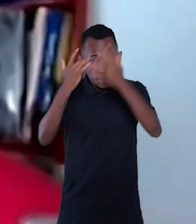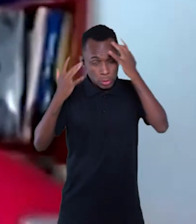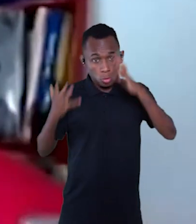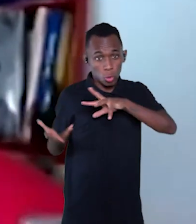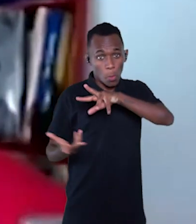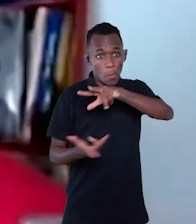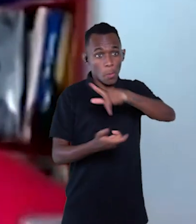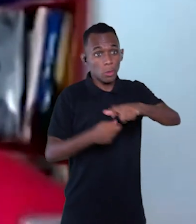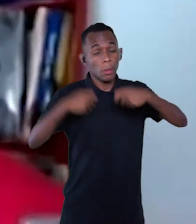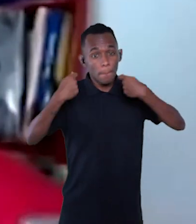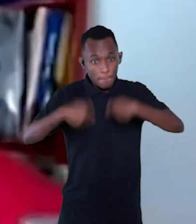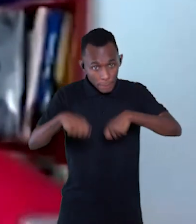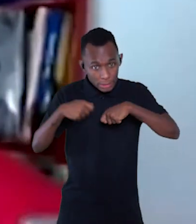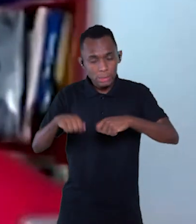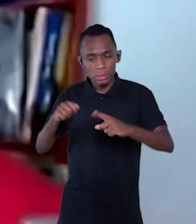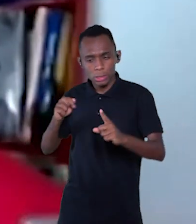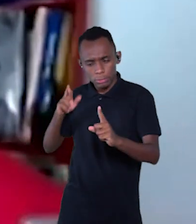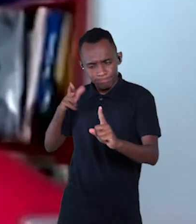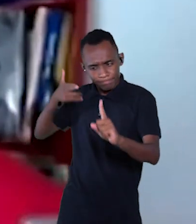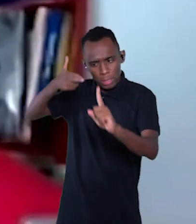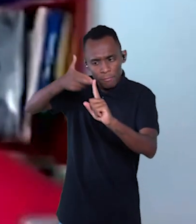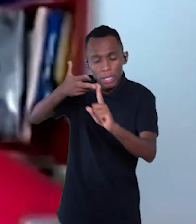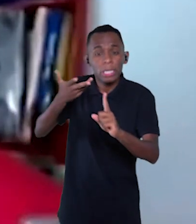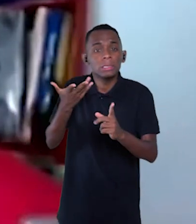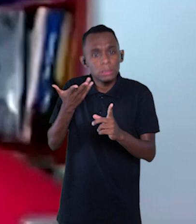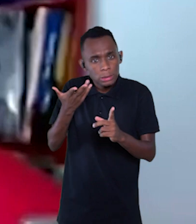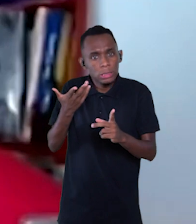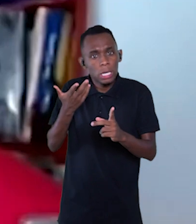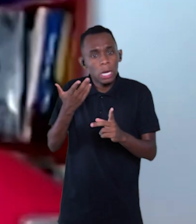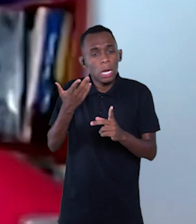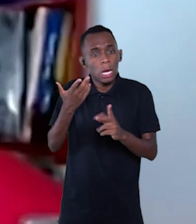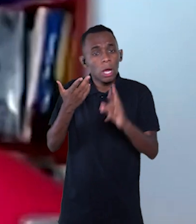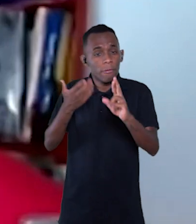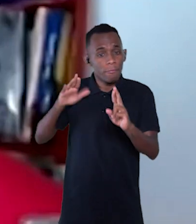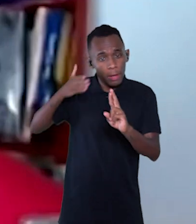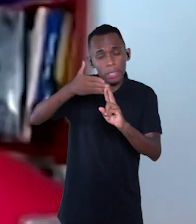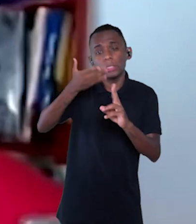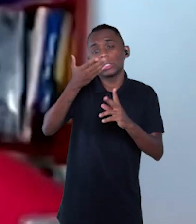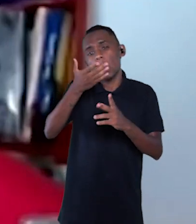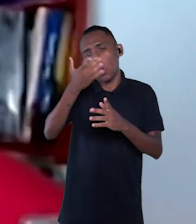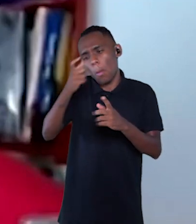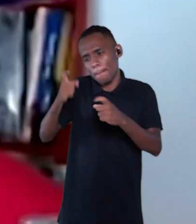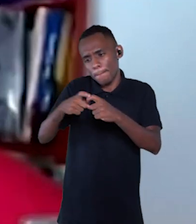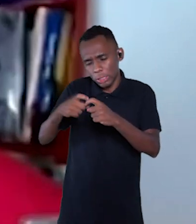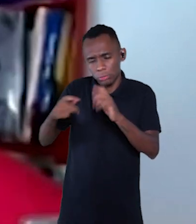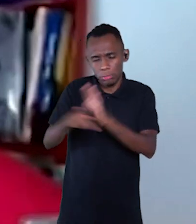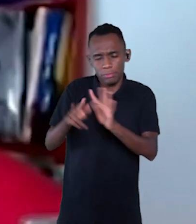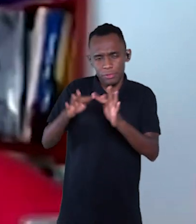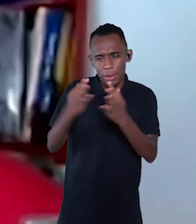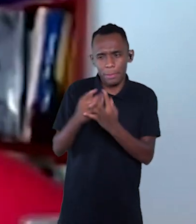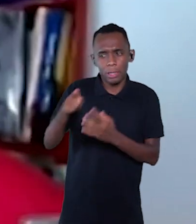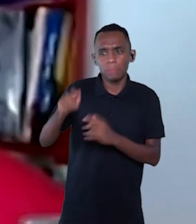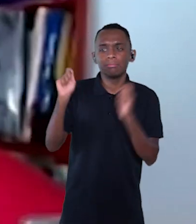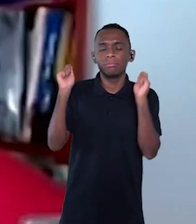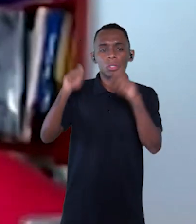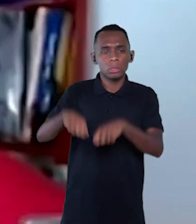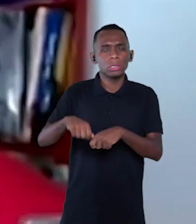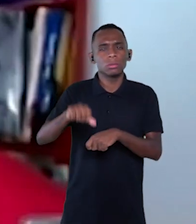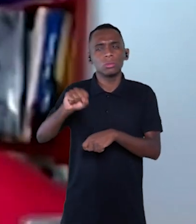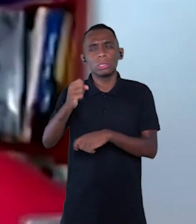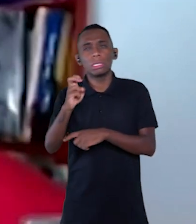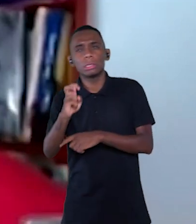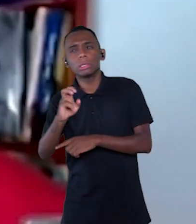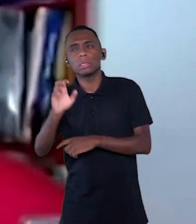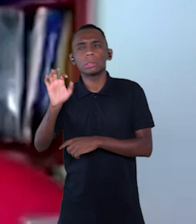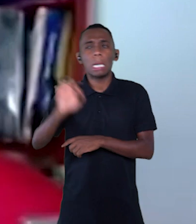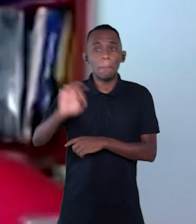mundo, precisam ter como referência um médico de família. O médico de família ele é capaz de resolver cerca de 85%, 80% dos